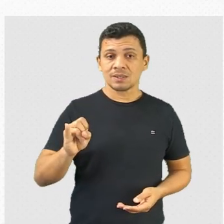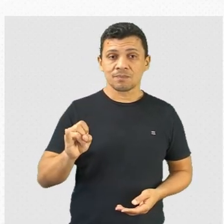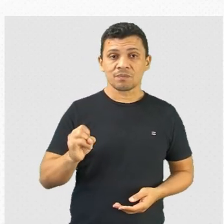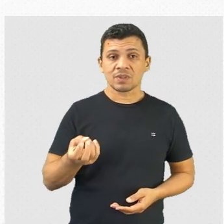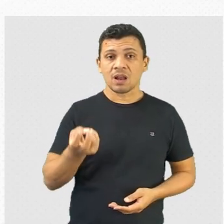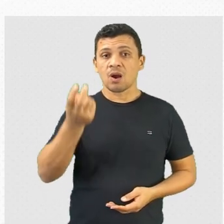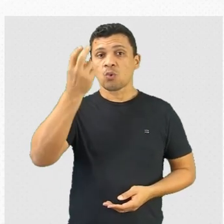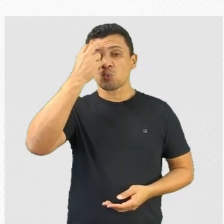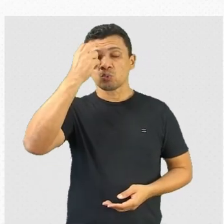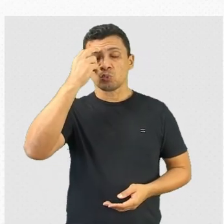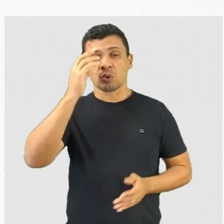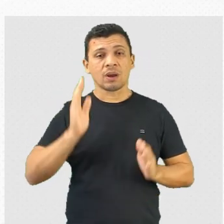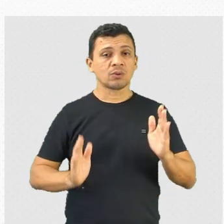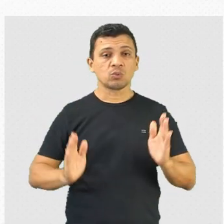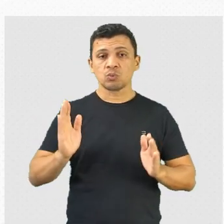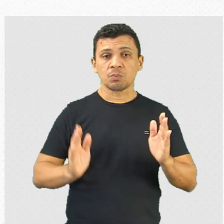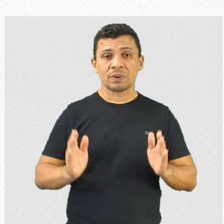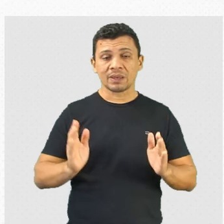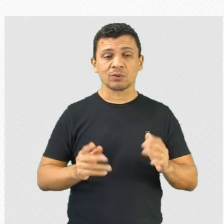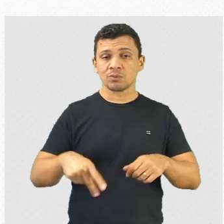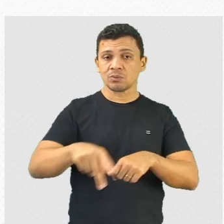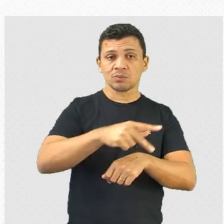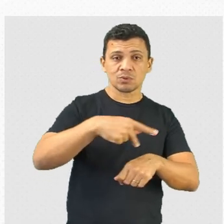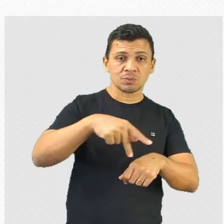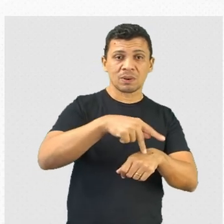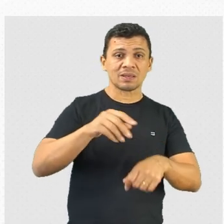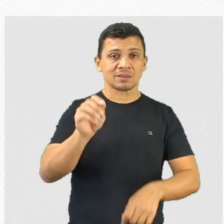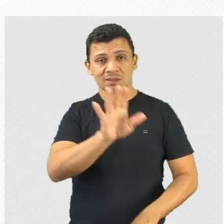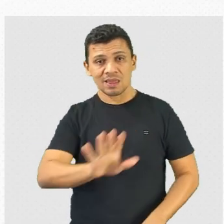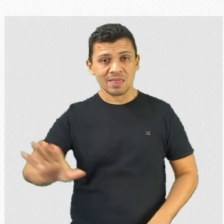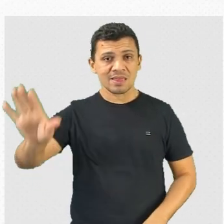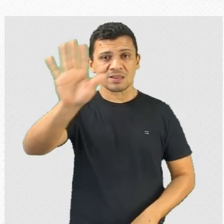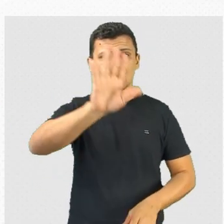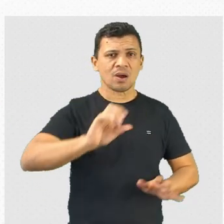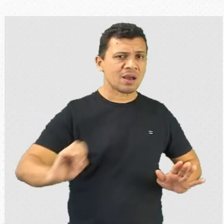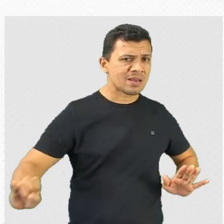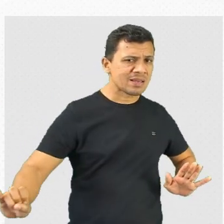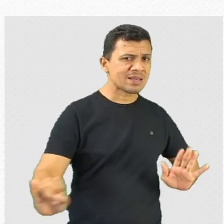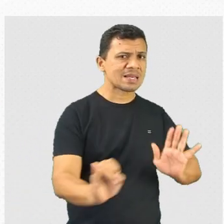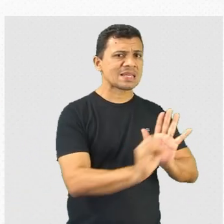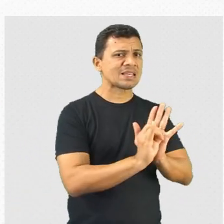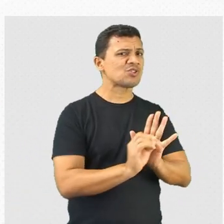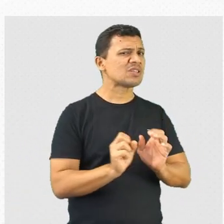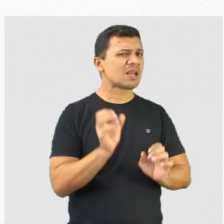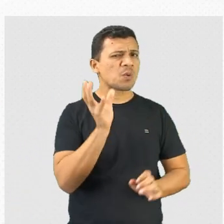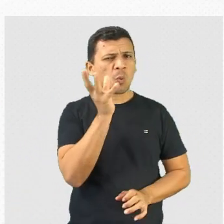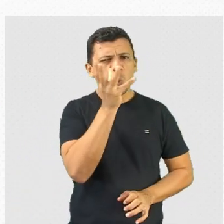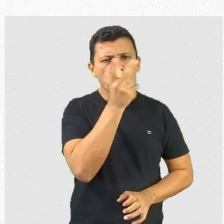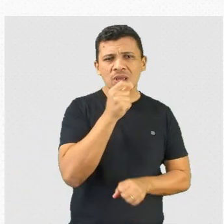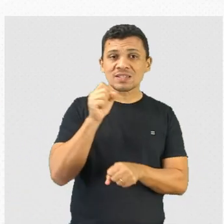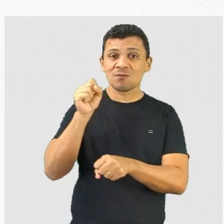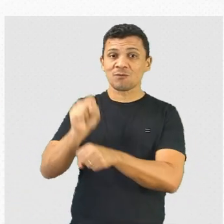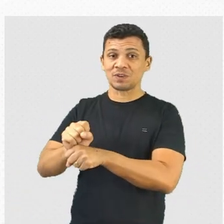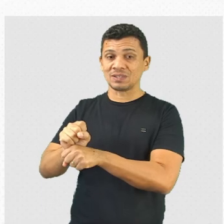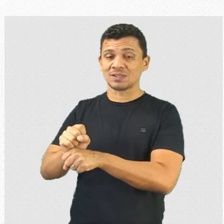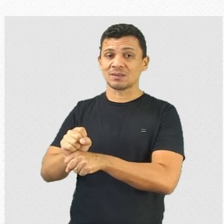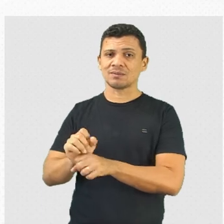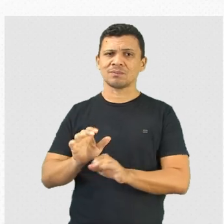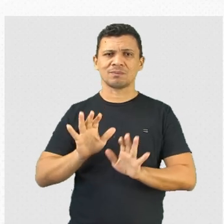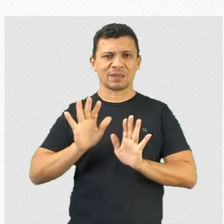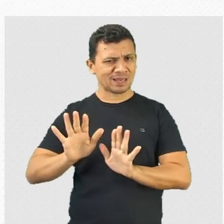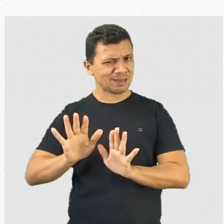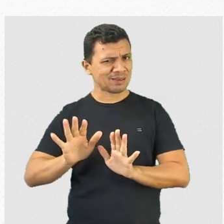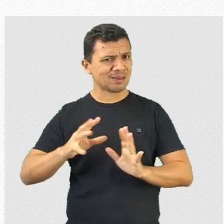dentro do período dos Estados Nacionais, ela marcava uma identidade quase que fixa, né? Na globalização isso muda um